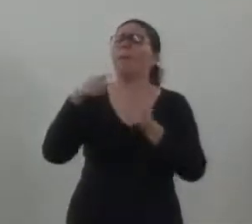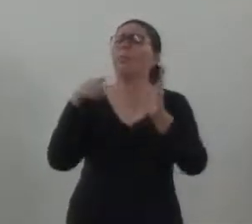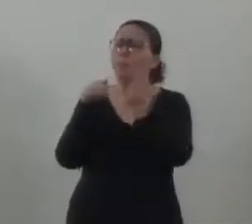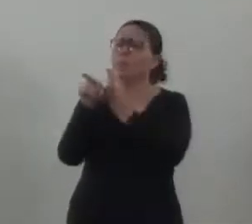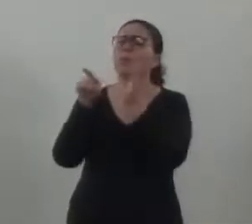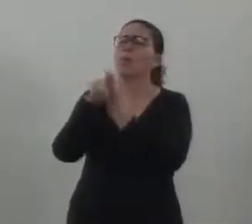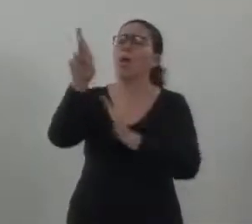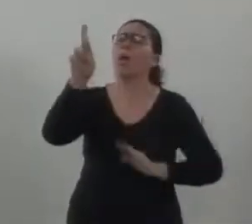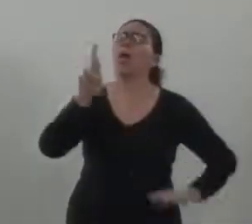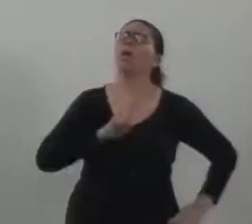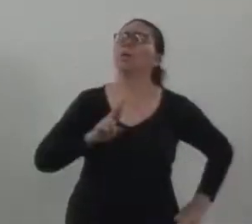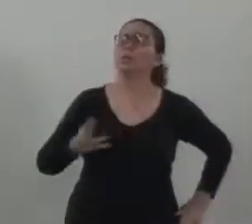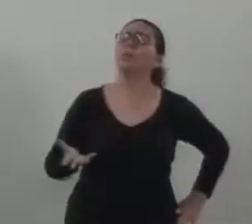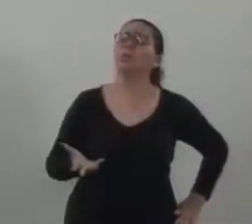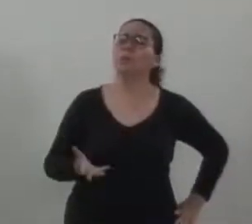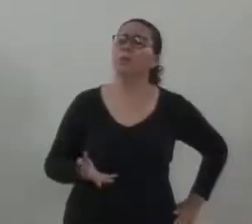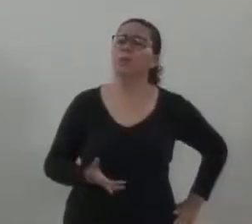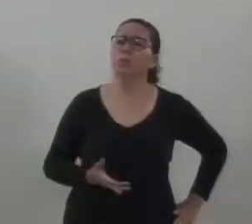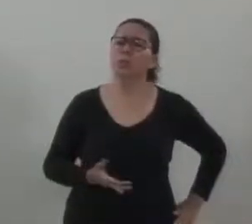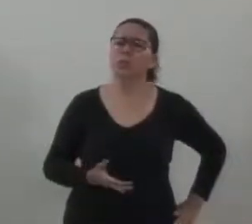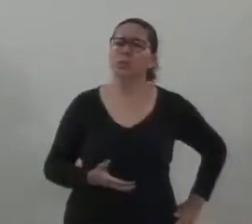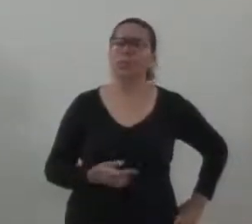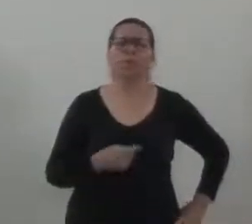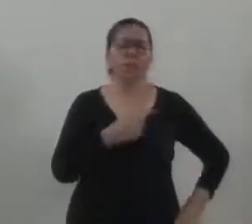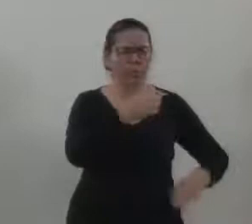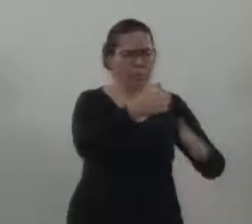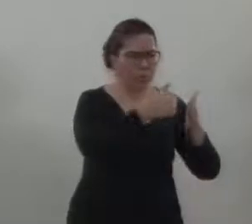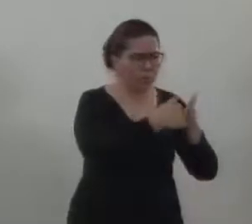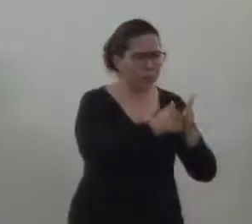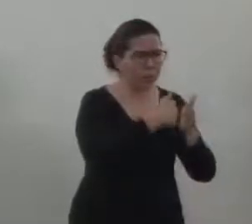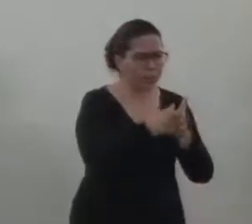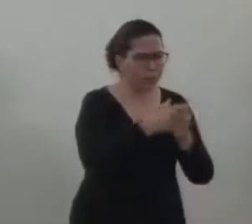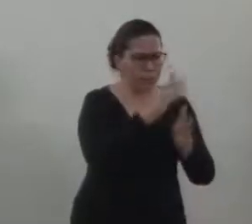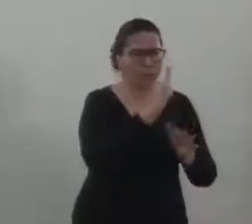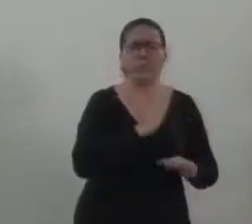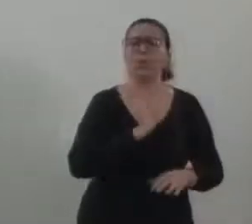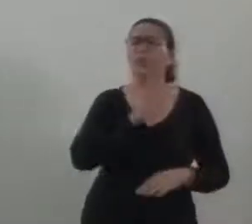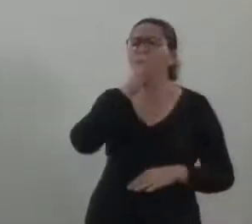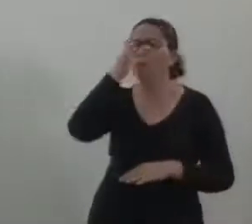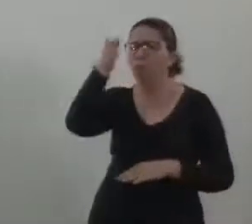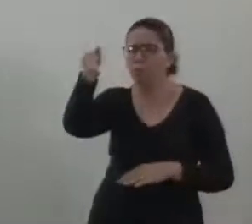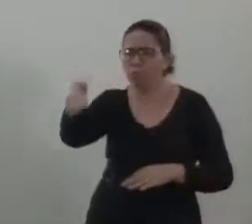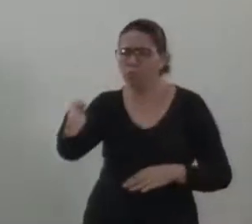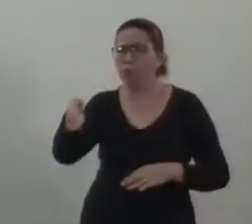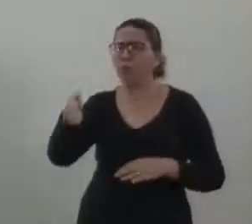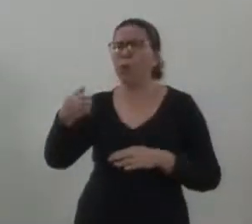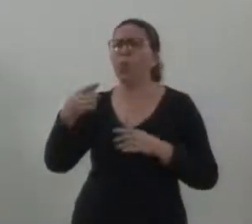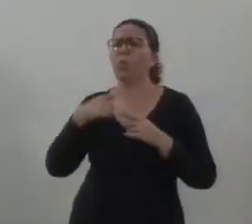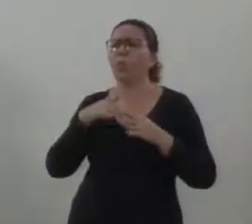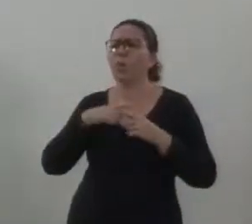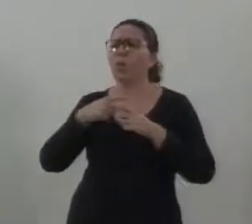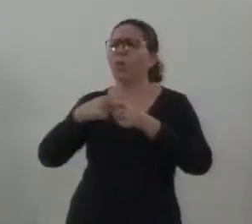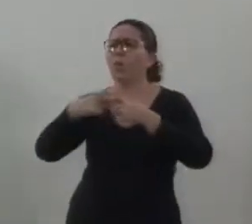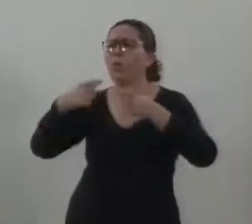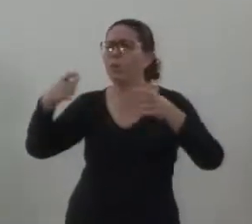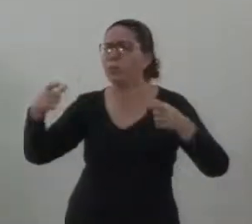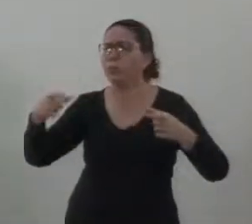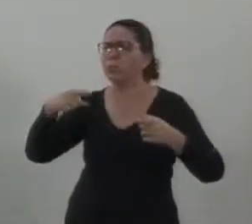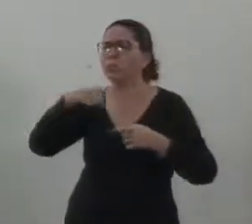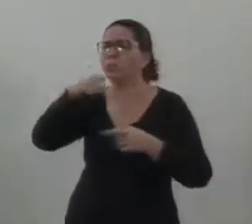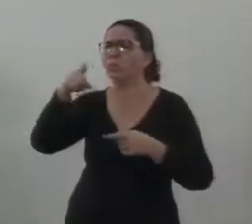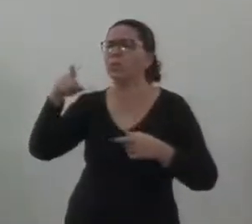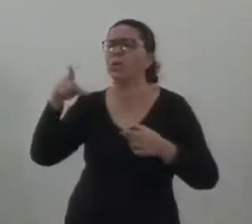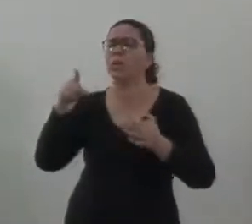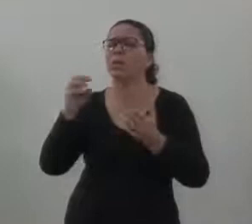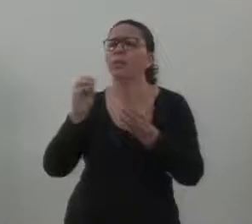alguém tem dúvida por que infelizmente a gente precisa ir até o Ministério Público, é porque grande parte das respostas de requerimento ou elas